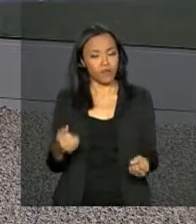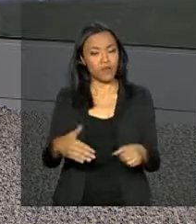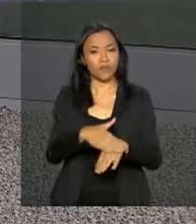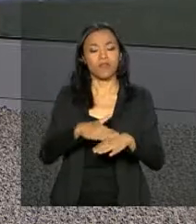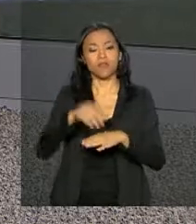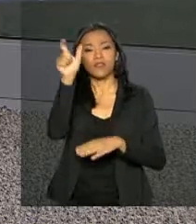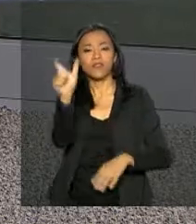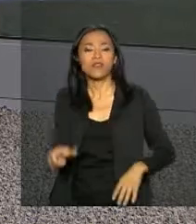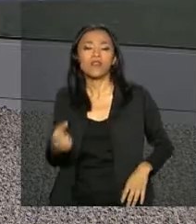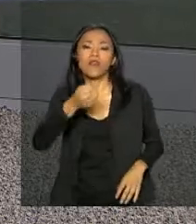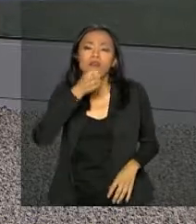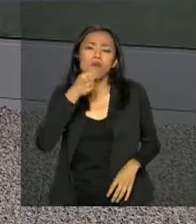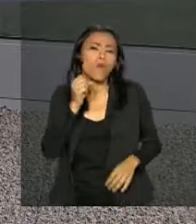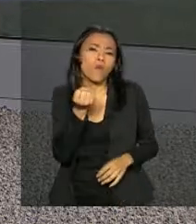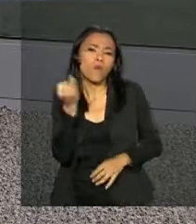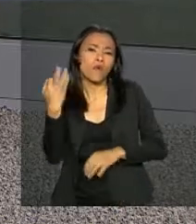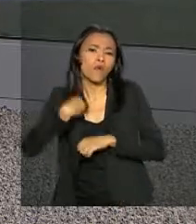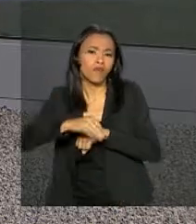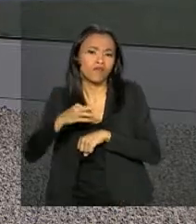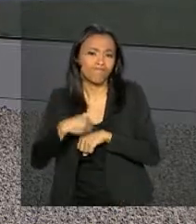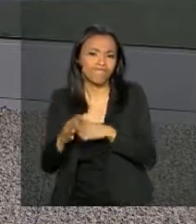quais são as suas informações